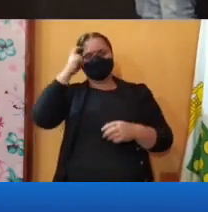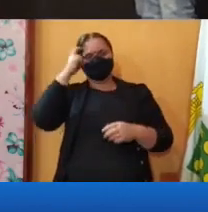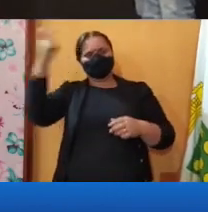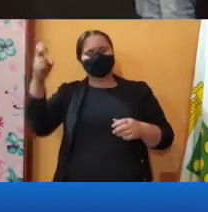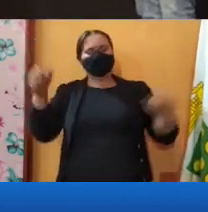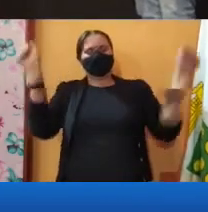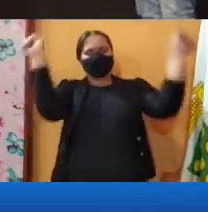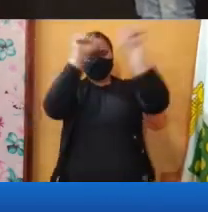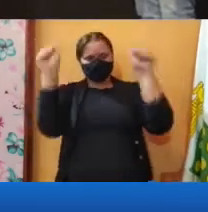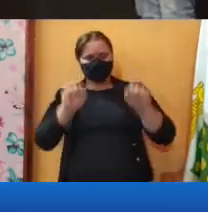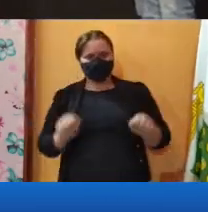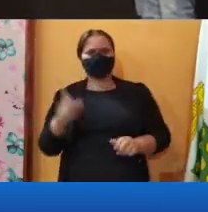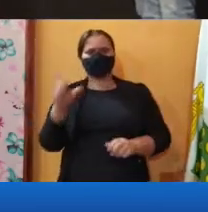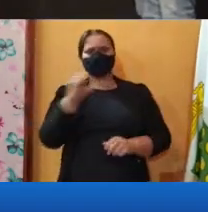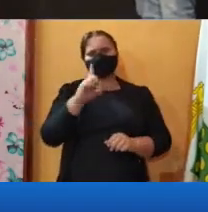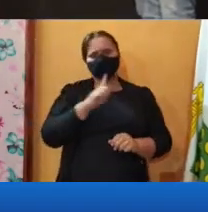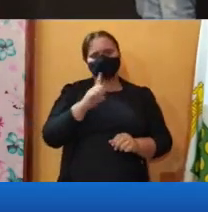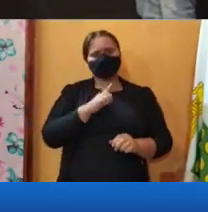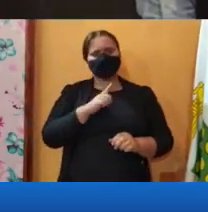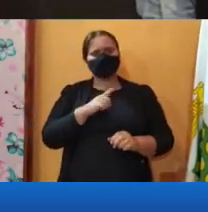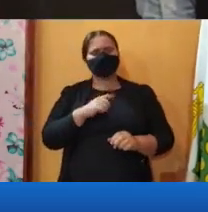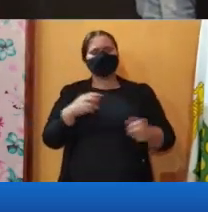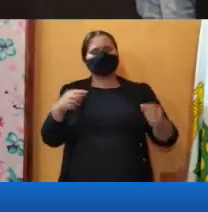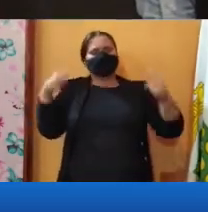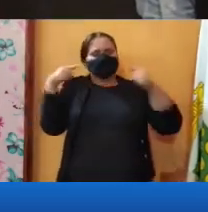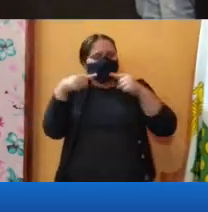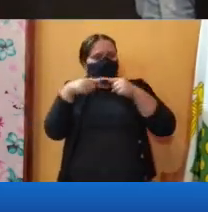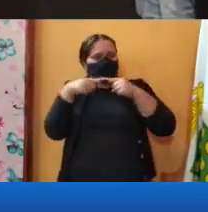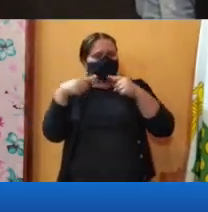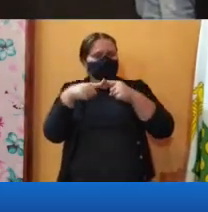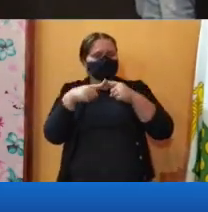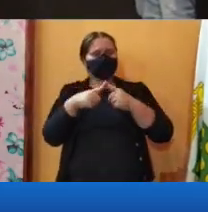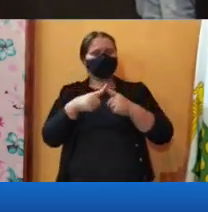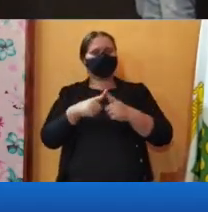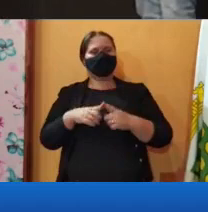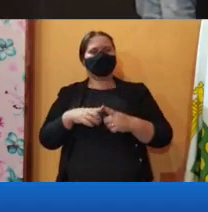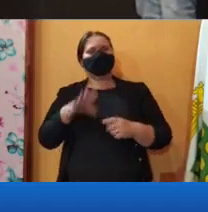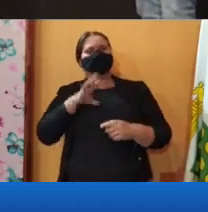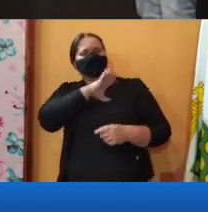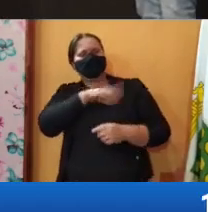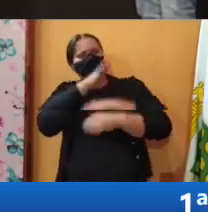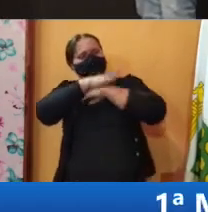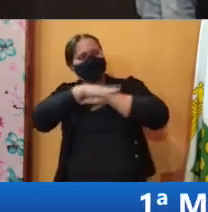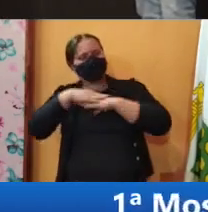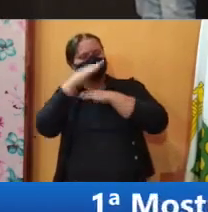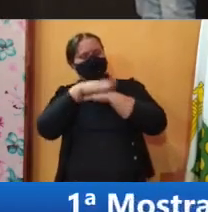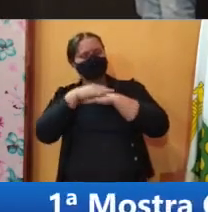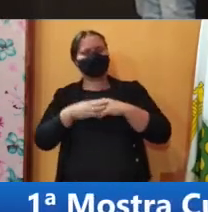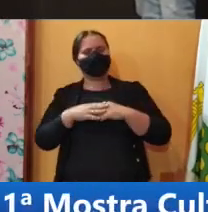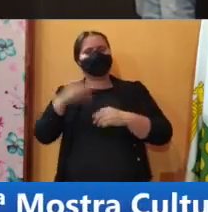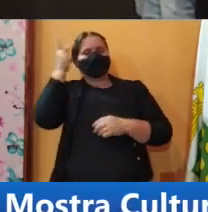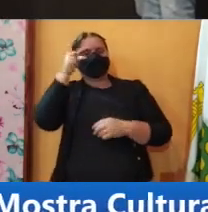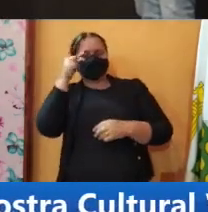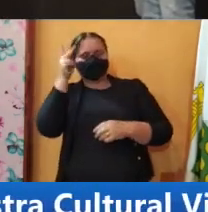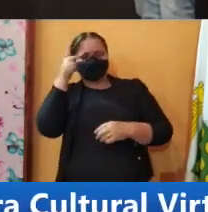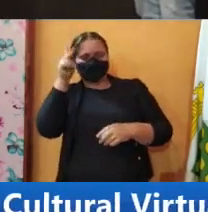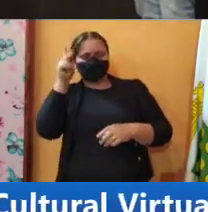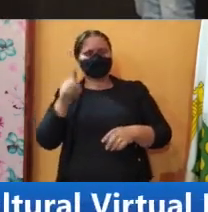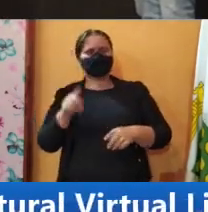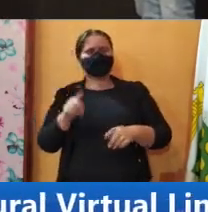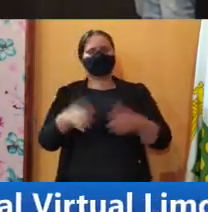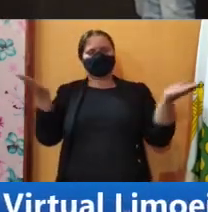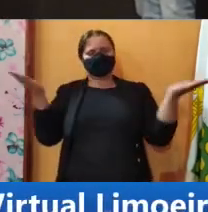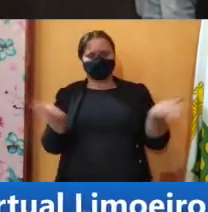que têm uma conexão não só afetiva, mas muito forte da nossa história, que a gente está